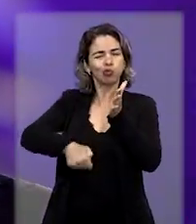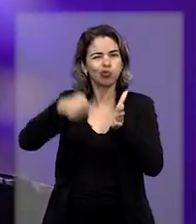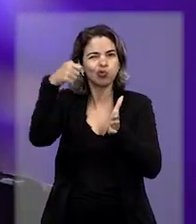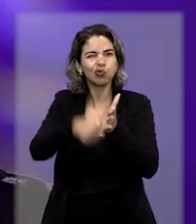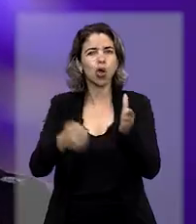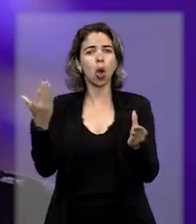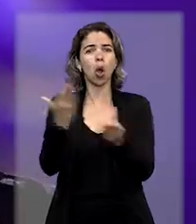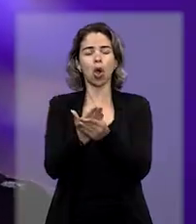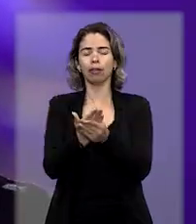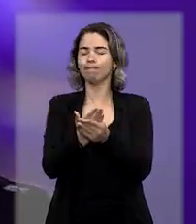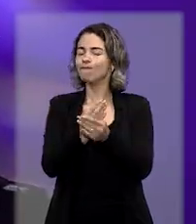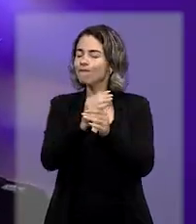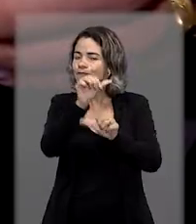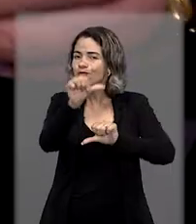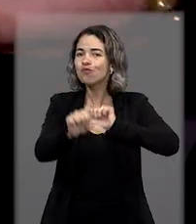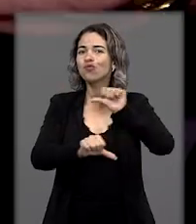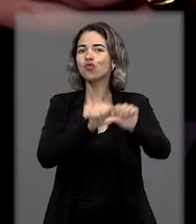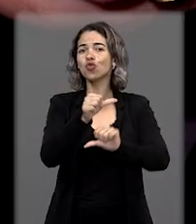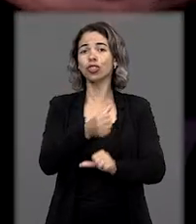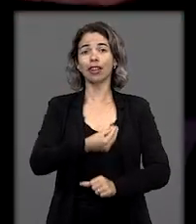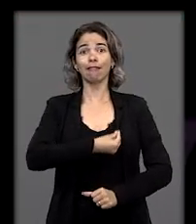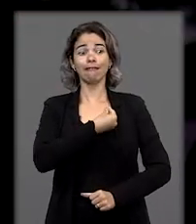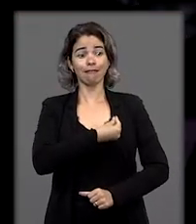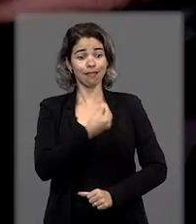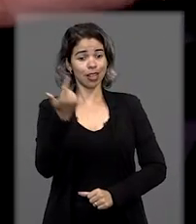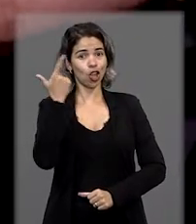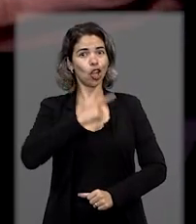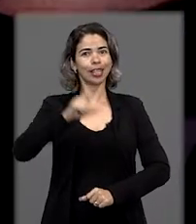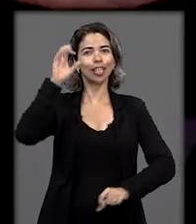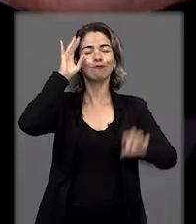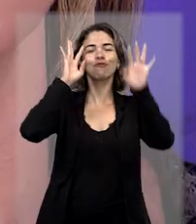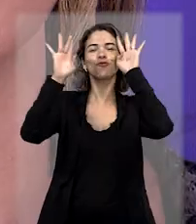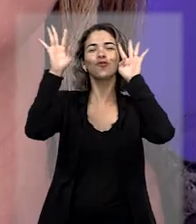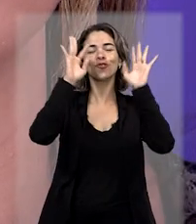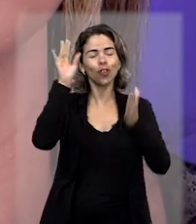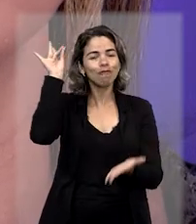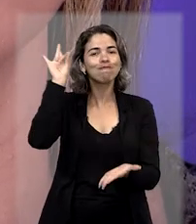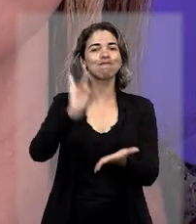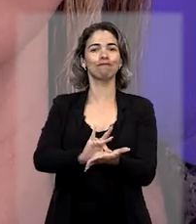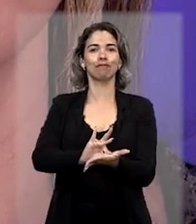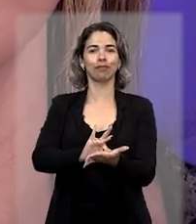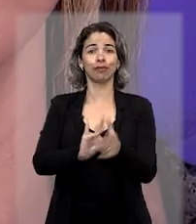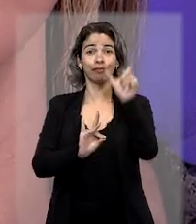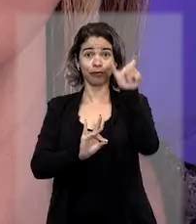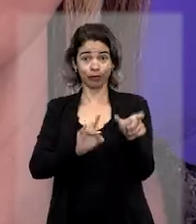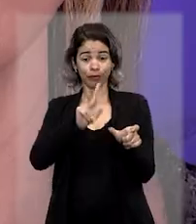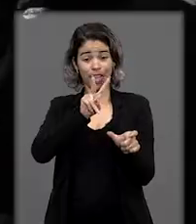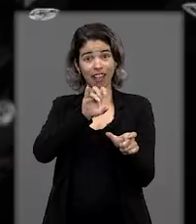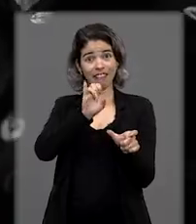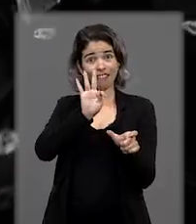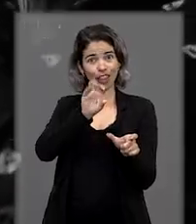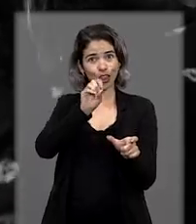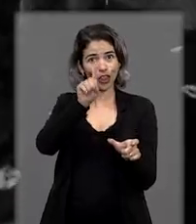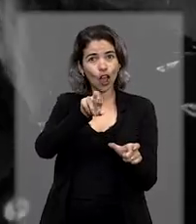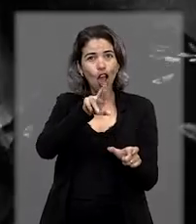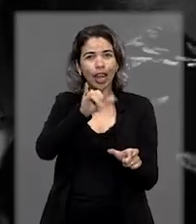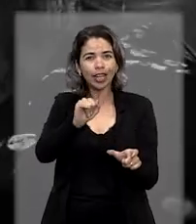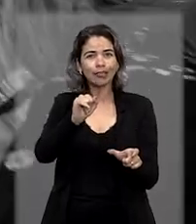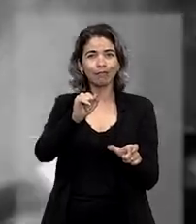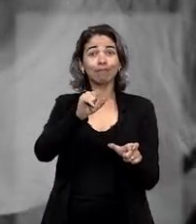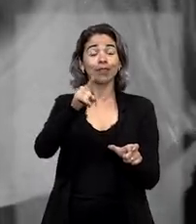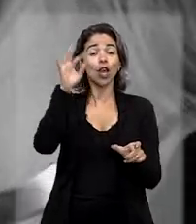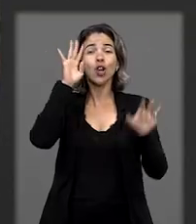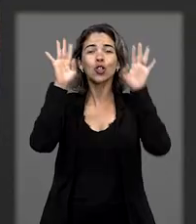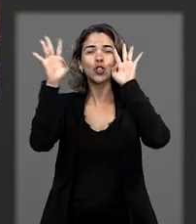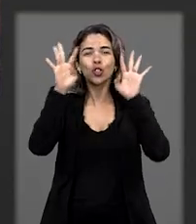judiciais se transforme em luta pela realização de sonhos no caso da Vitória o sonho de se tornar servidora